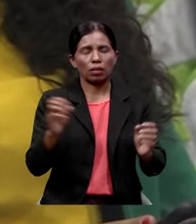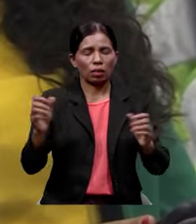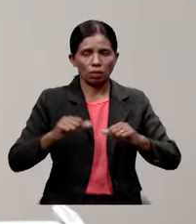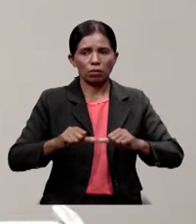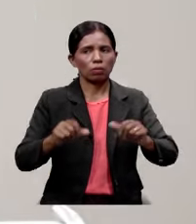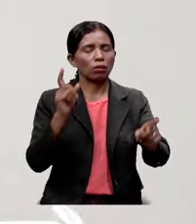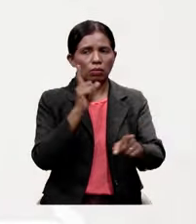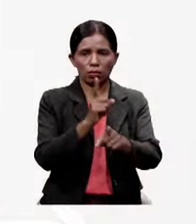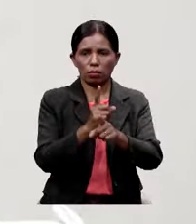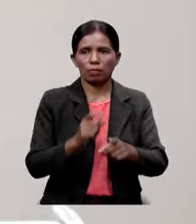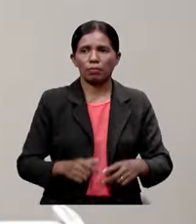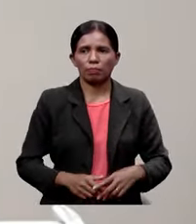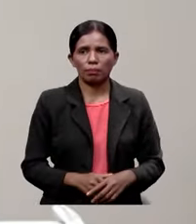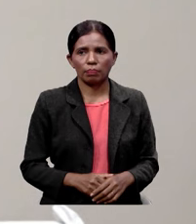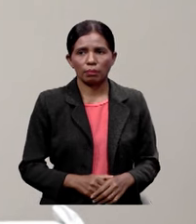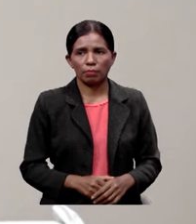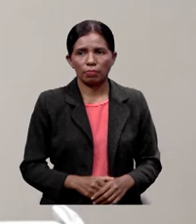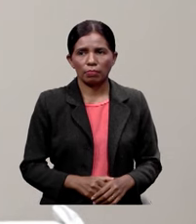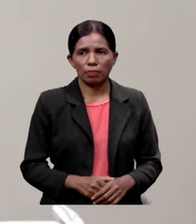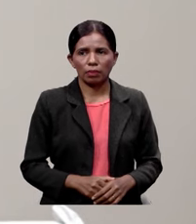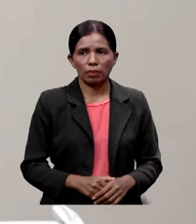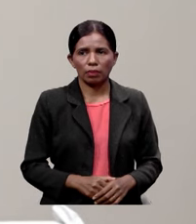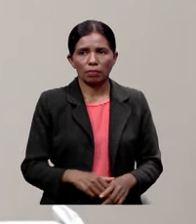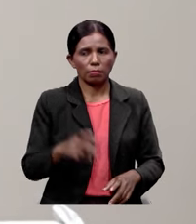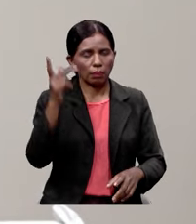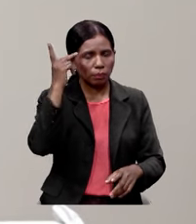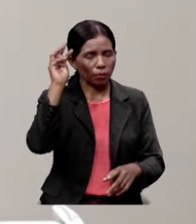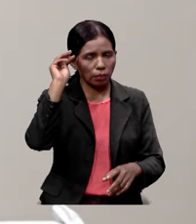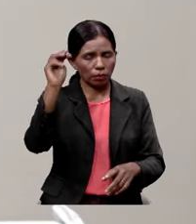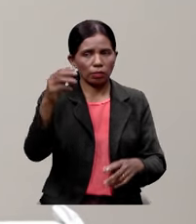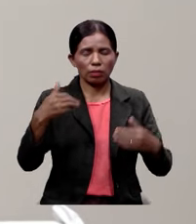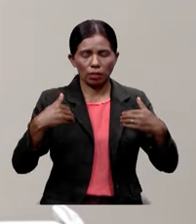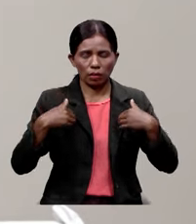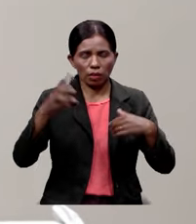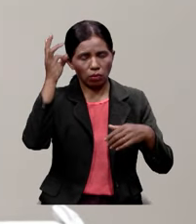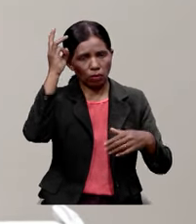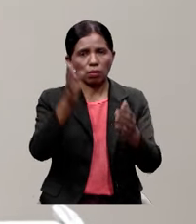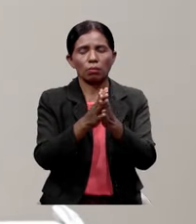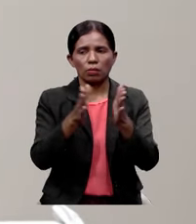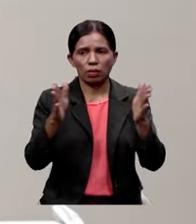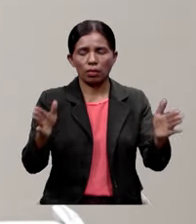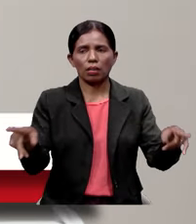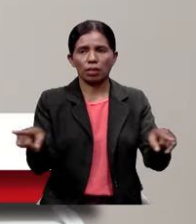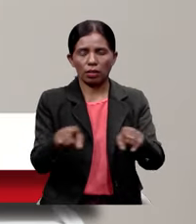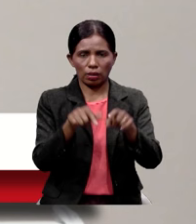los. Senhor primeiro-ministro, morre minha preocupação, voto, a cané,